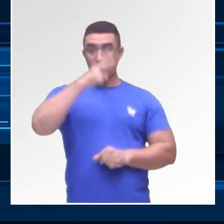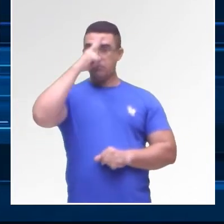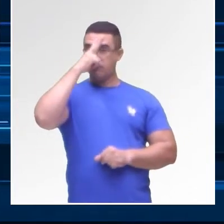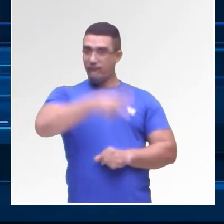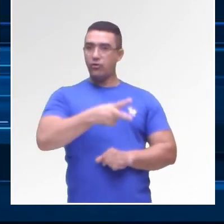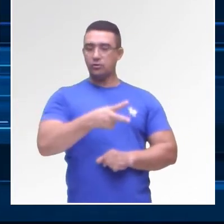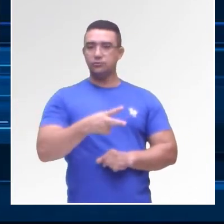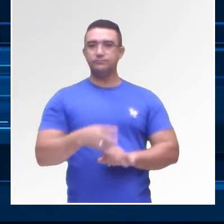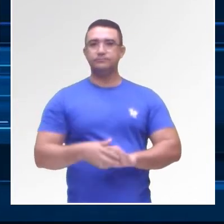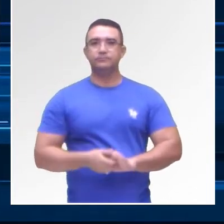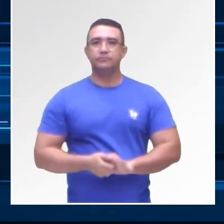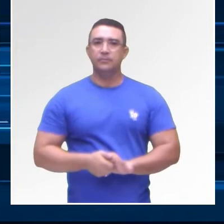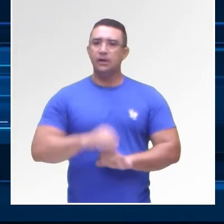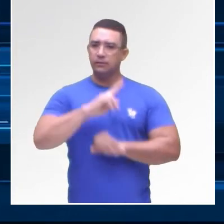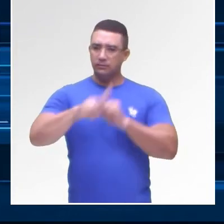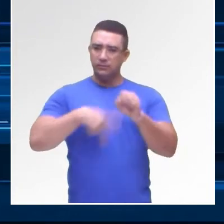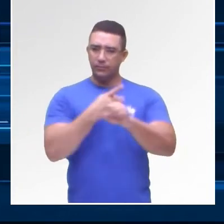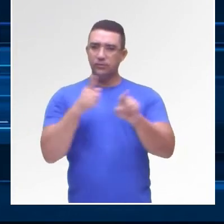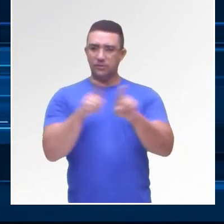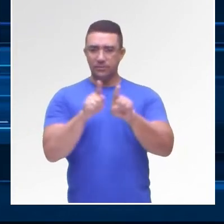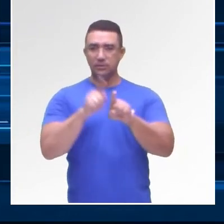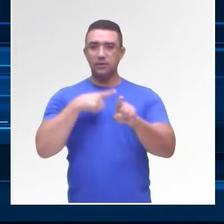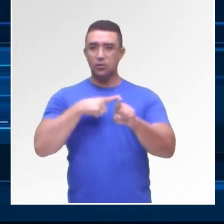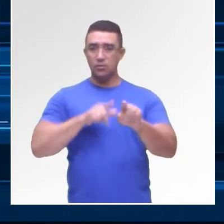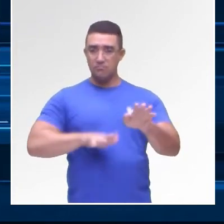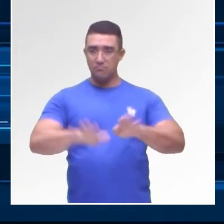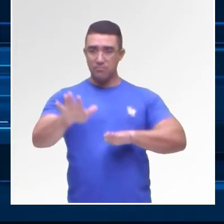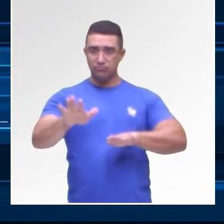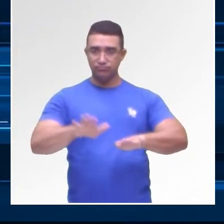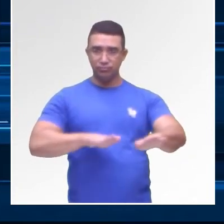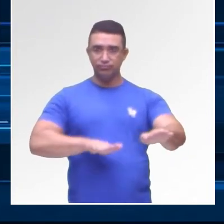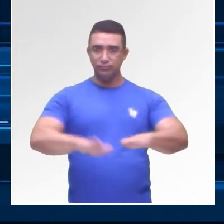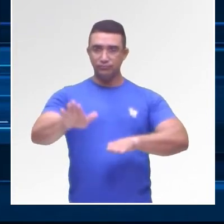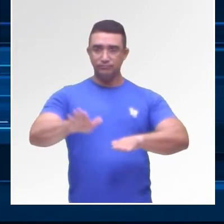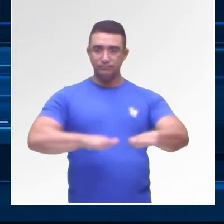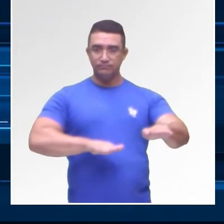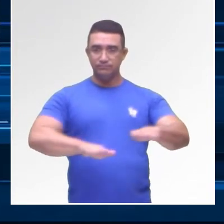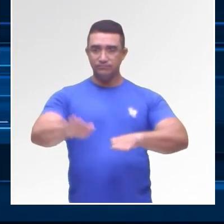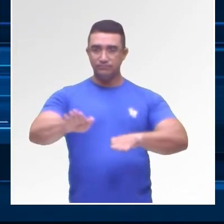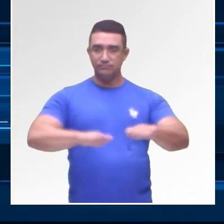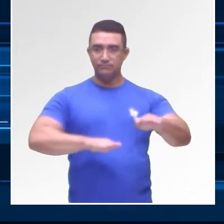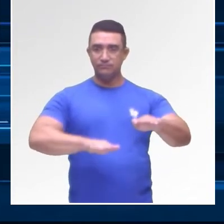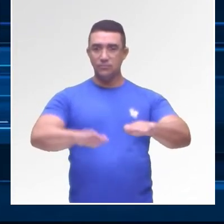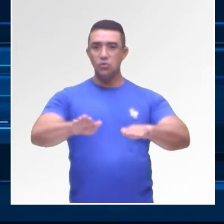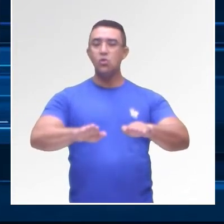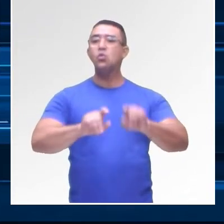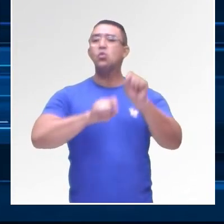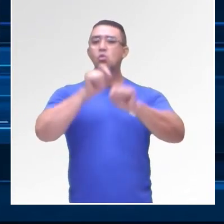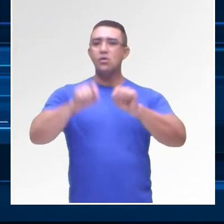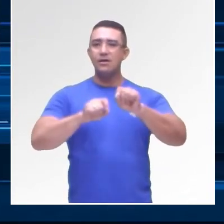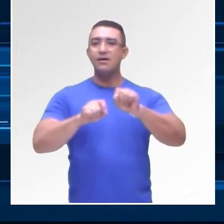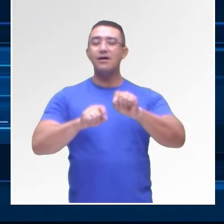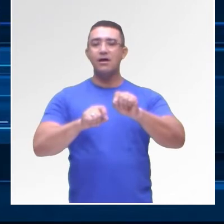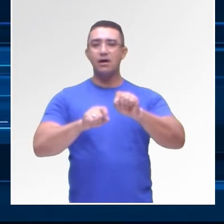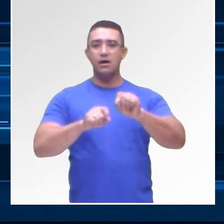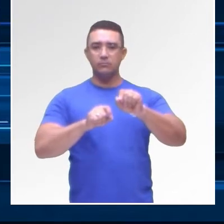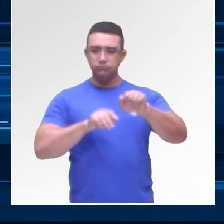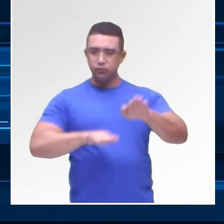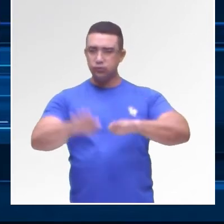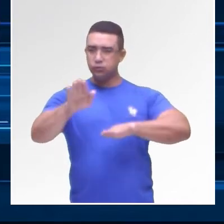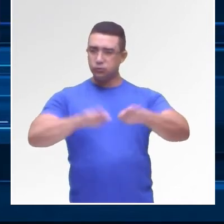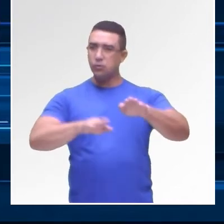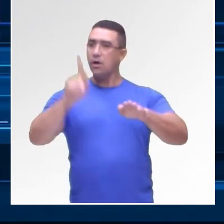mountain bike, nós temos a patinação. Então a patinação sobre rodas é um